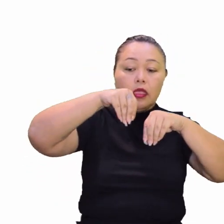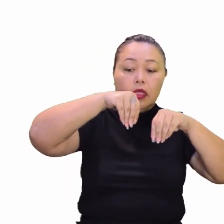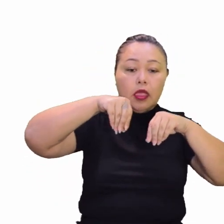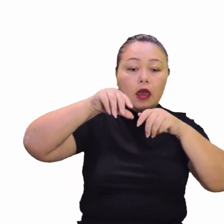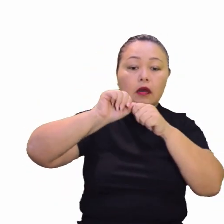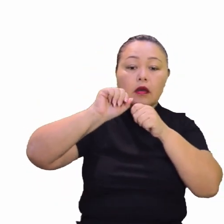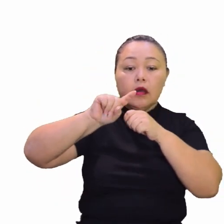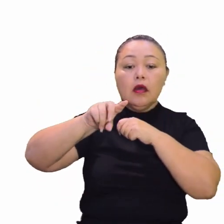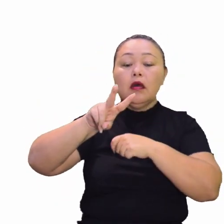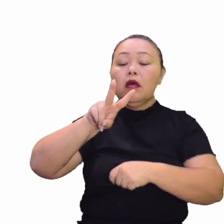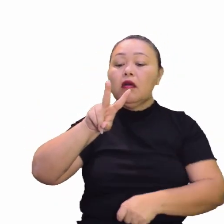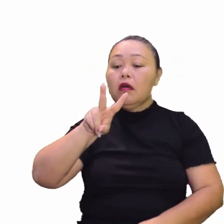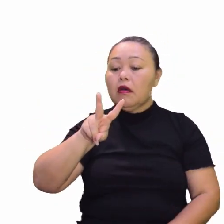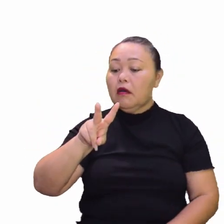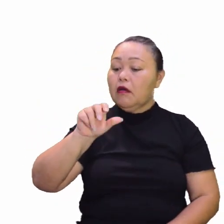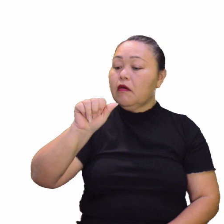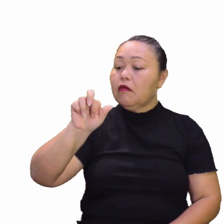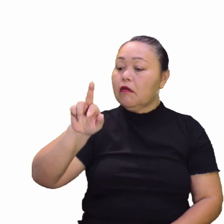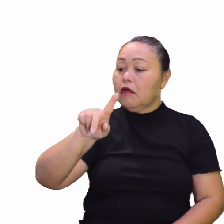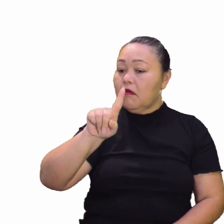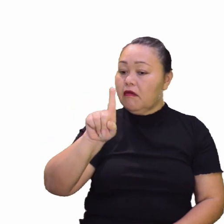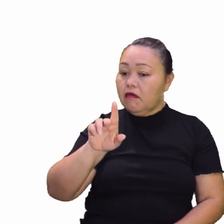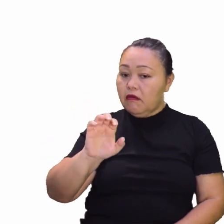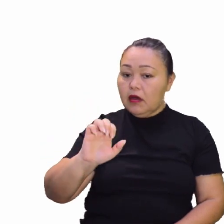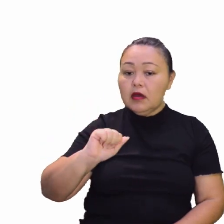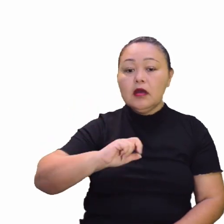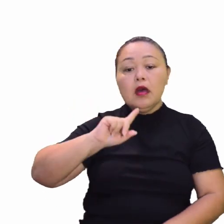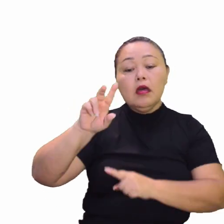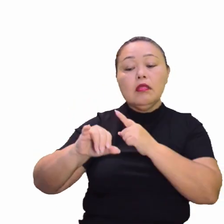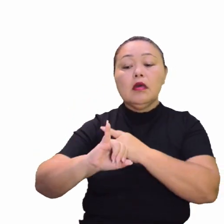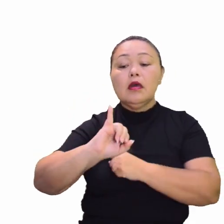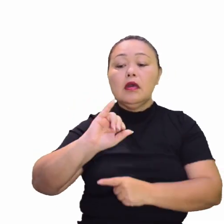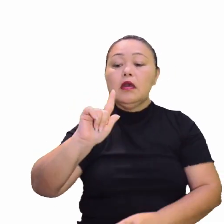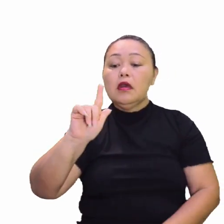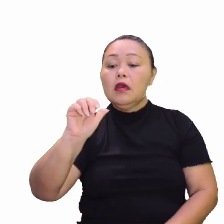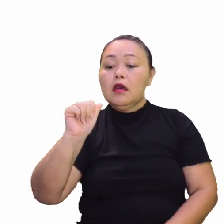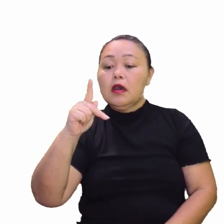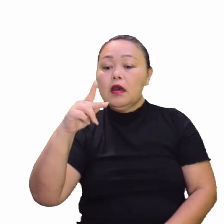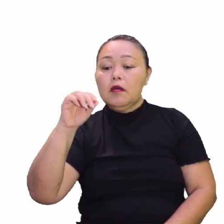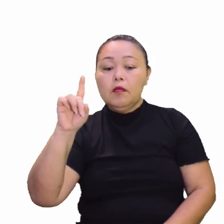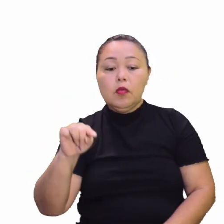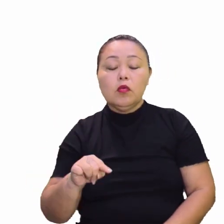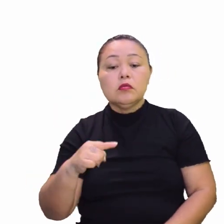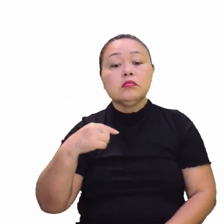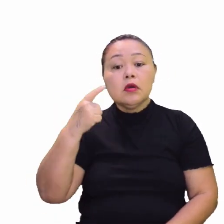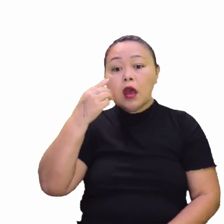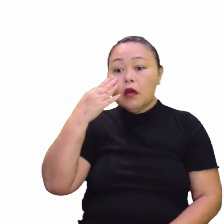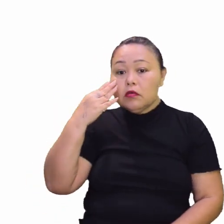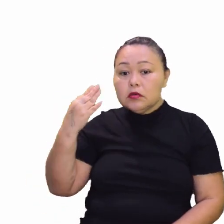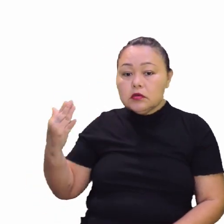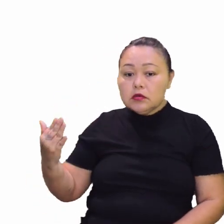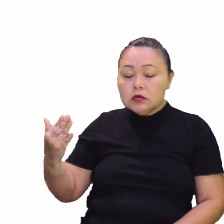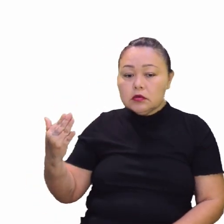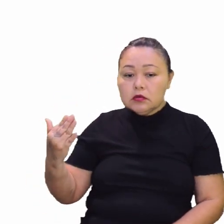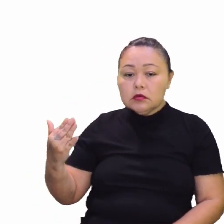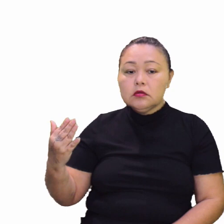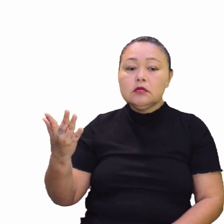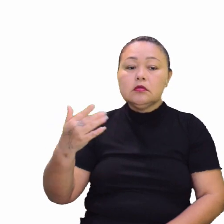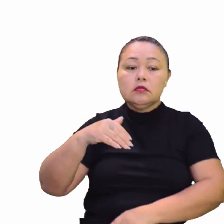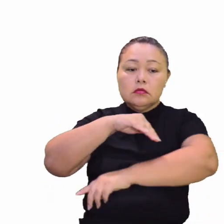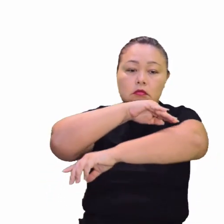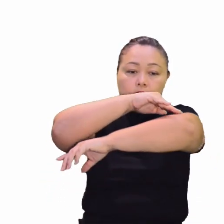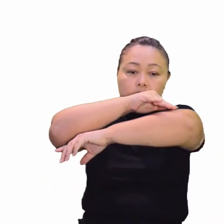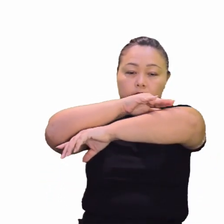de várzea e a mata de igapó. Vamos começar de igapó. Se você olhar de terra